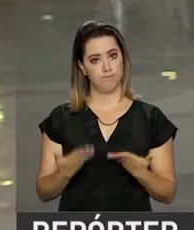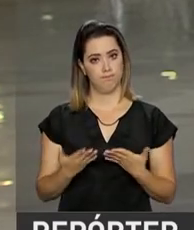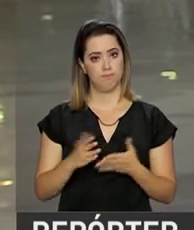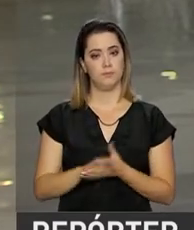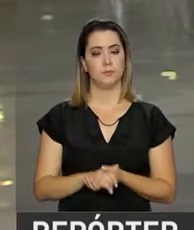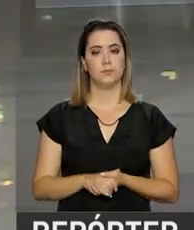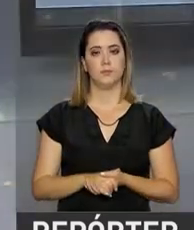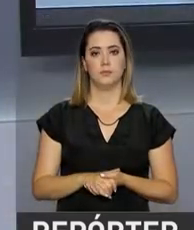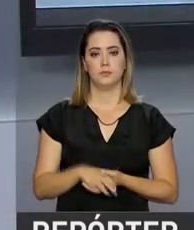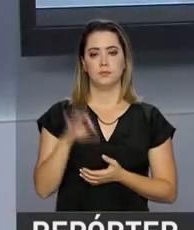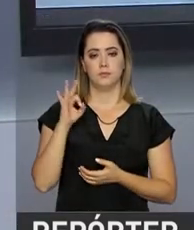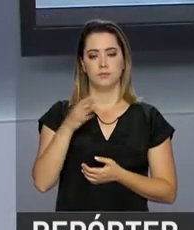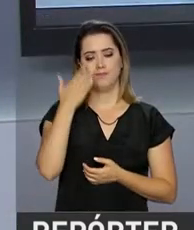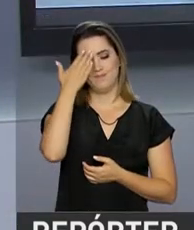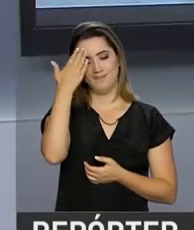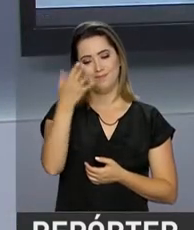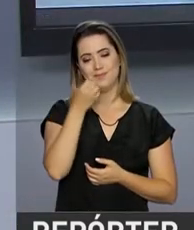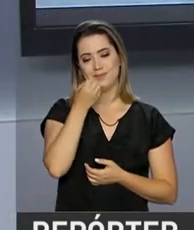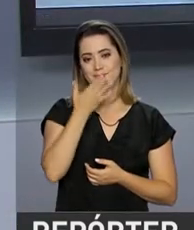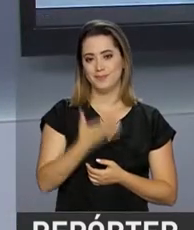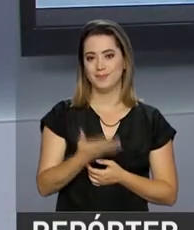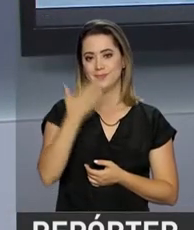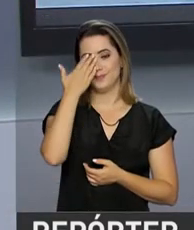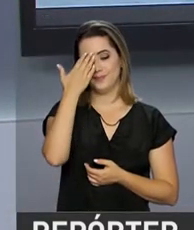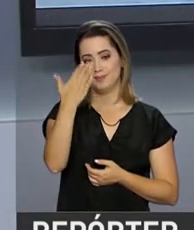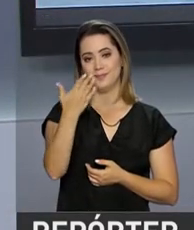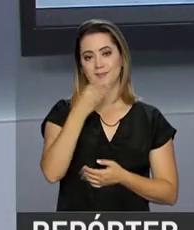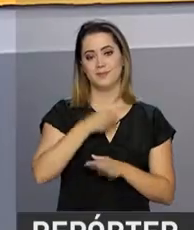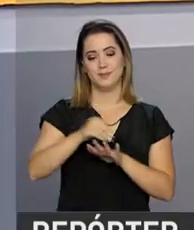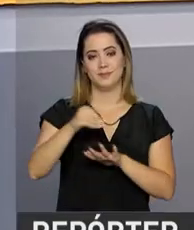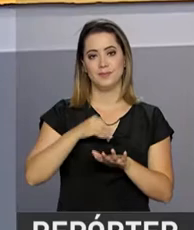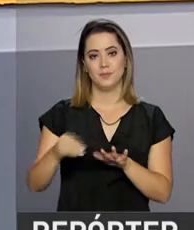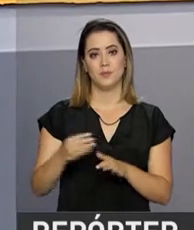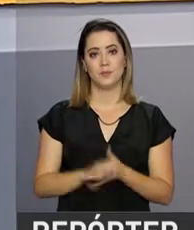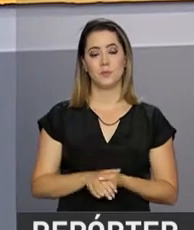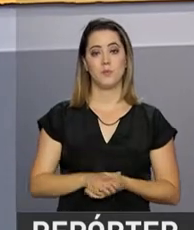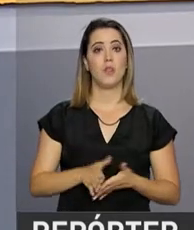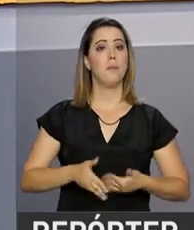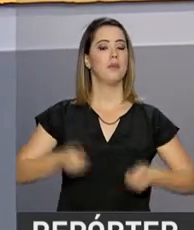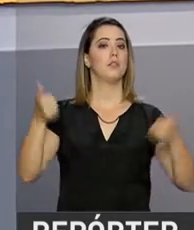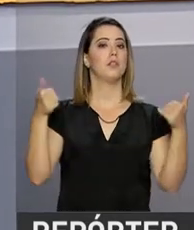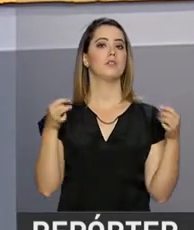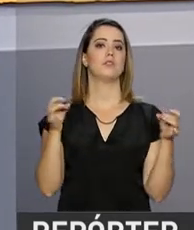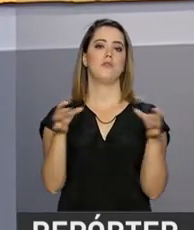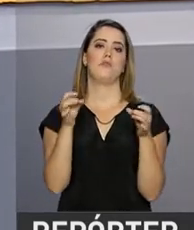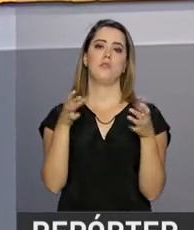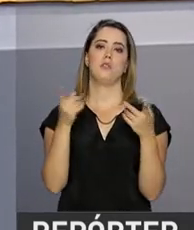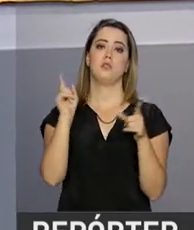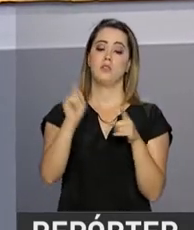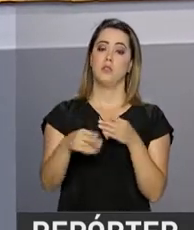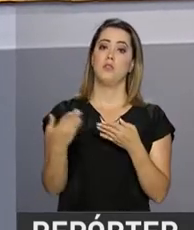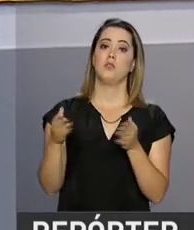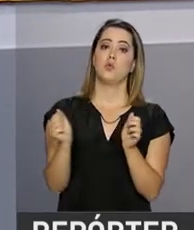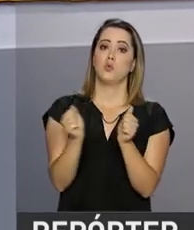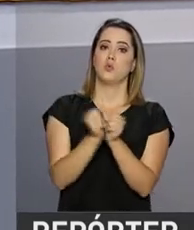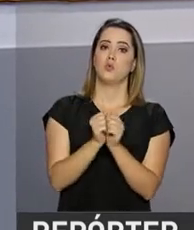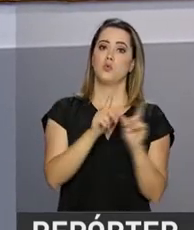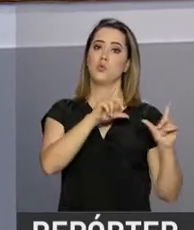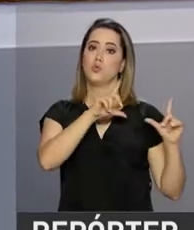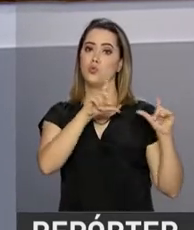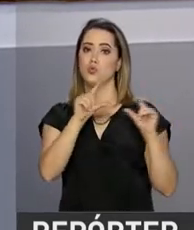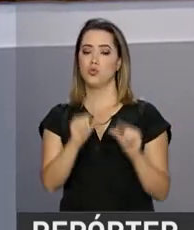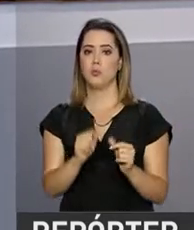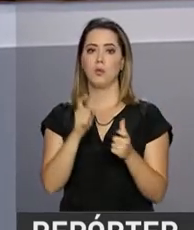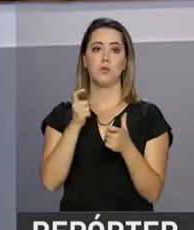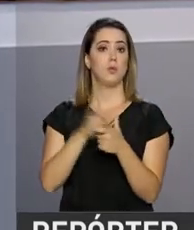estou de roberto muito bom paulo obrigado por essas informações ea melhora nas vendas do varejo veio acompanhada de queda